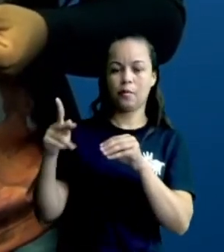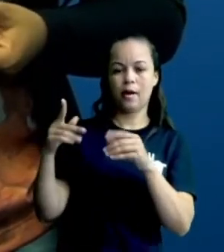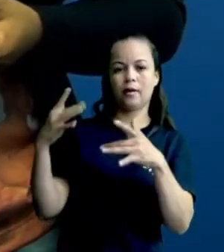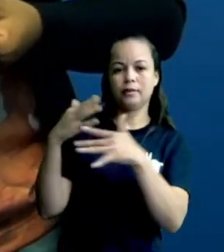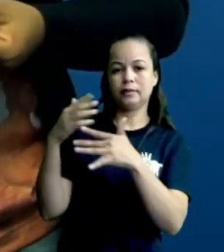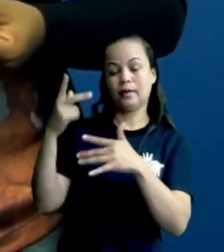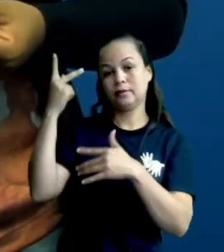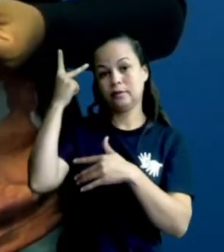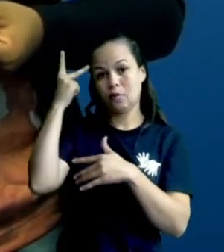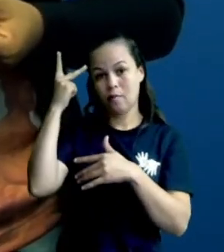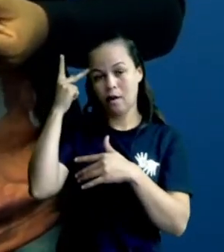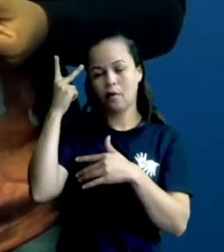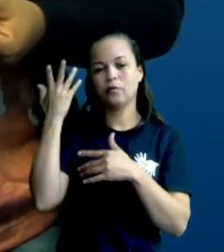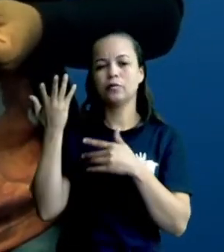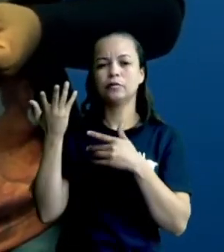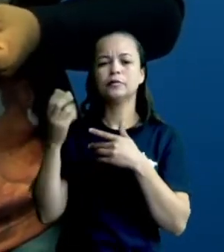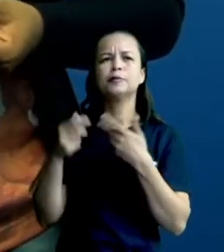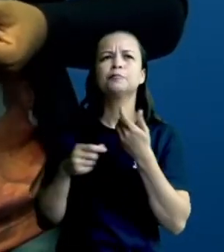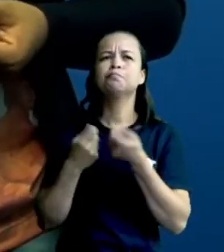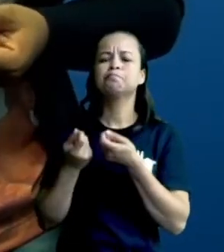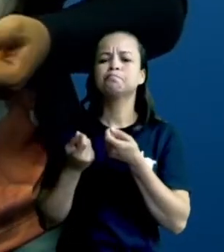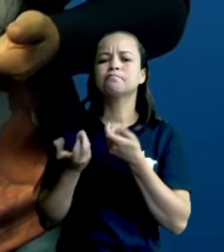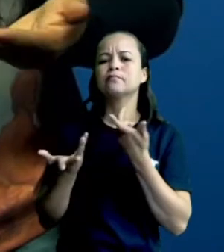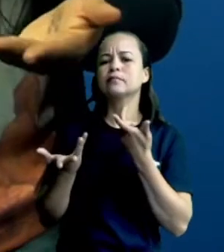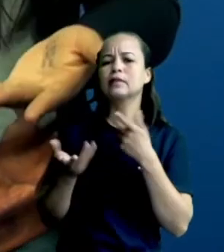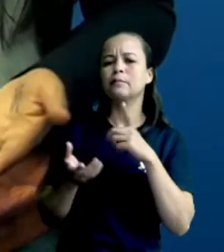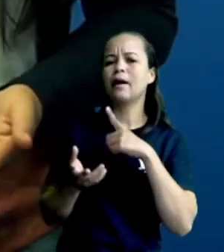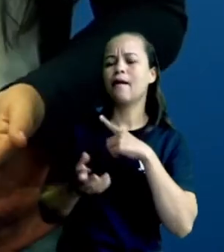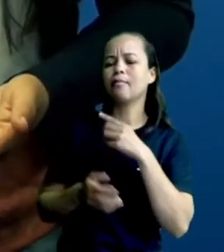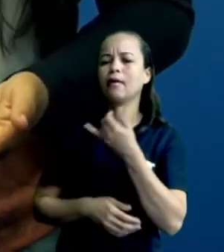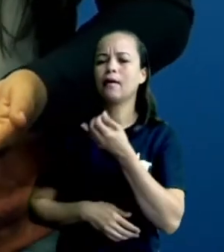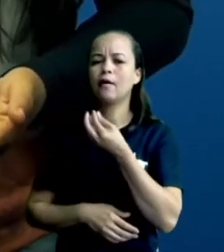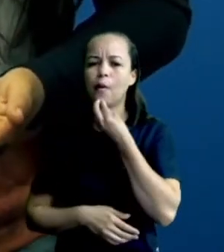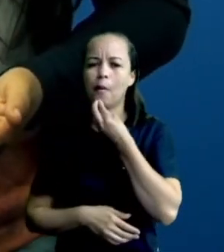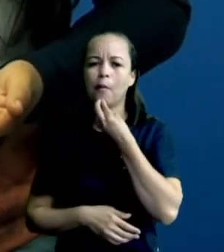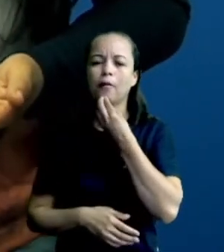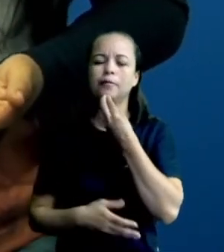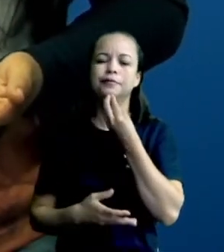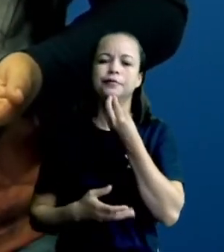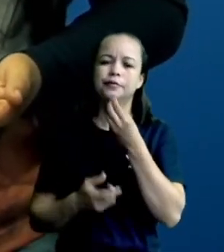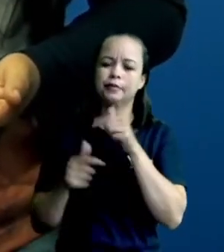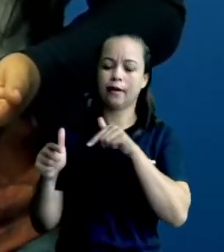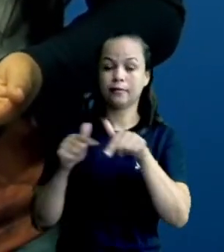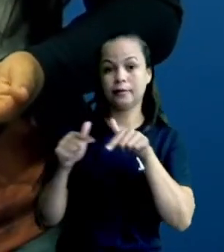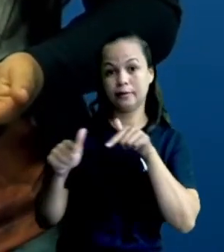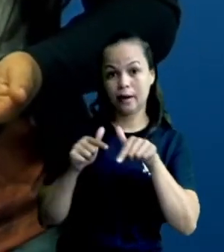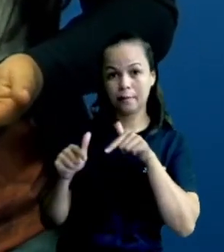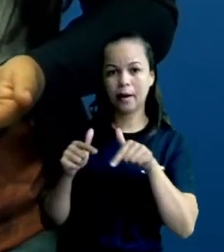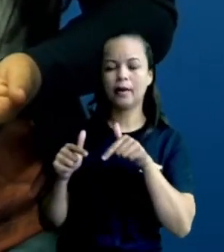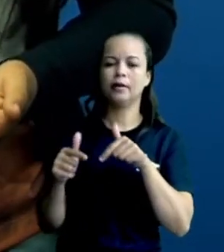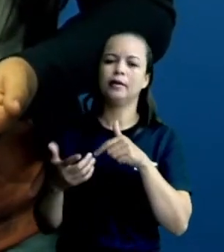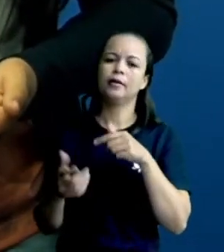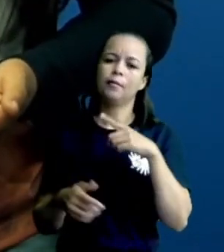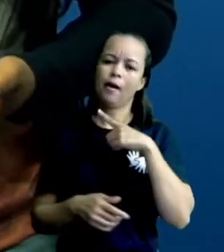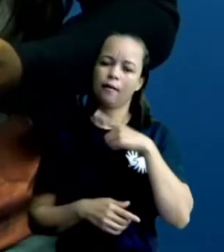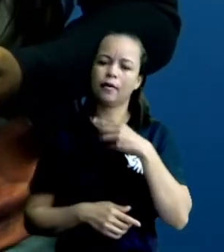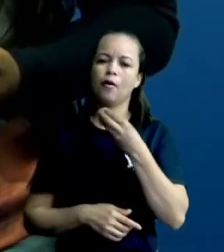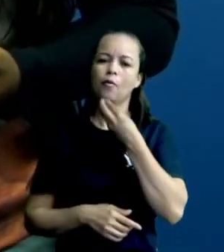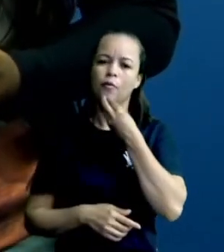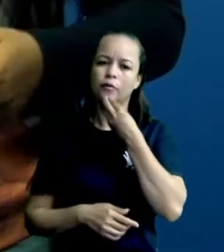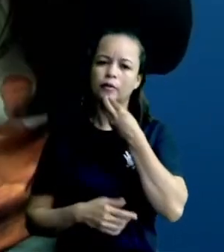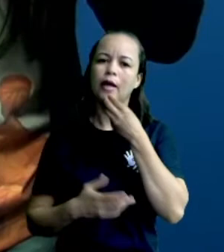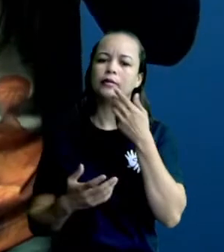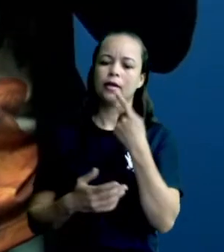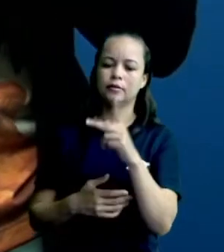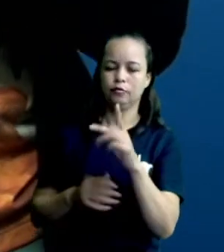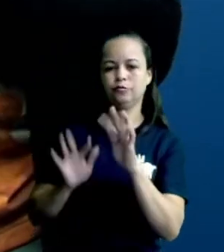São Paulo especificamente, para ter uma oportunidade de trabalho, para dar oportunidade às